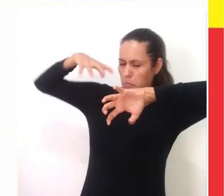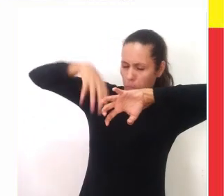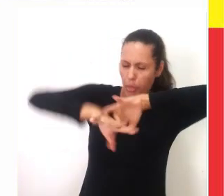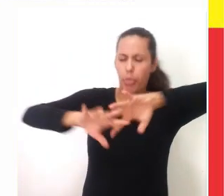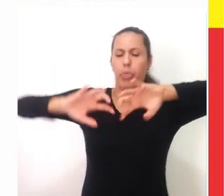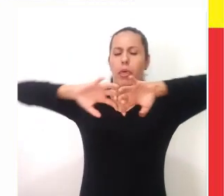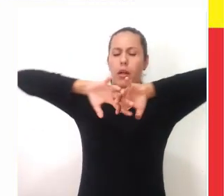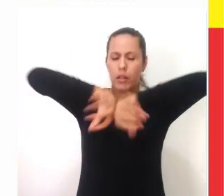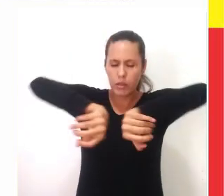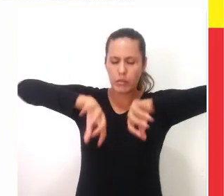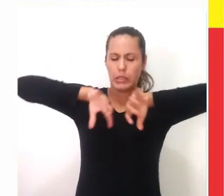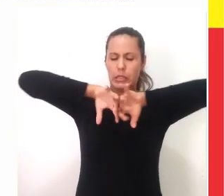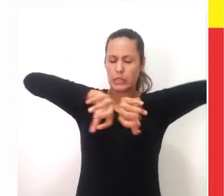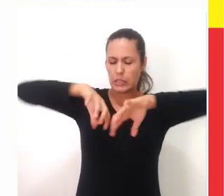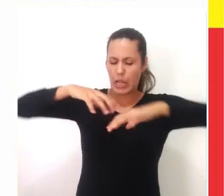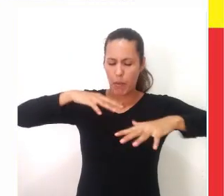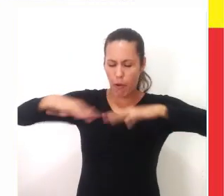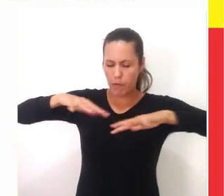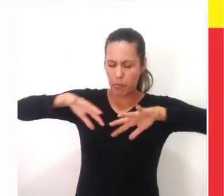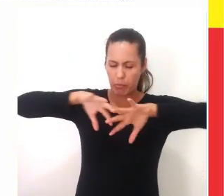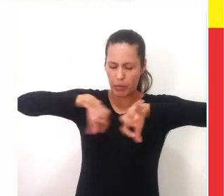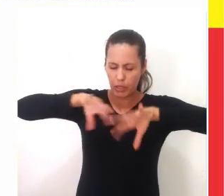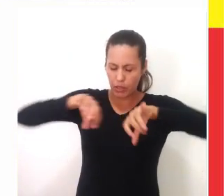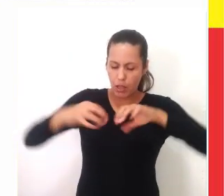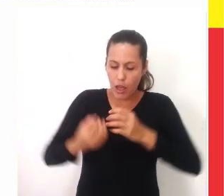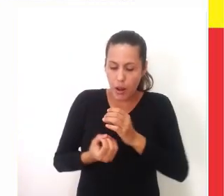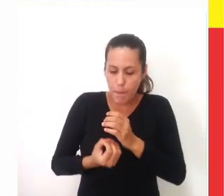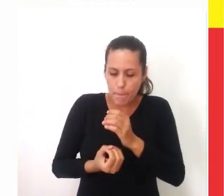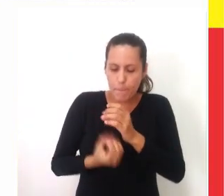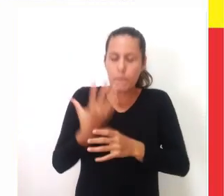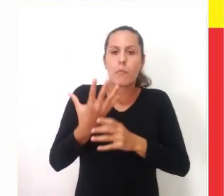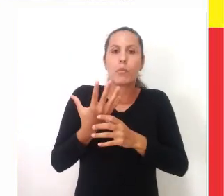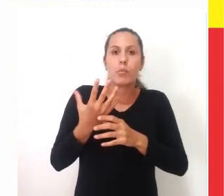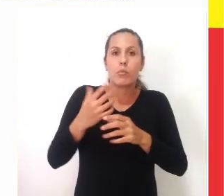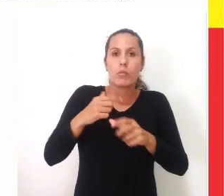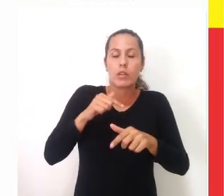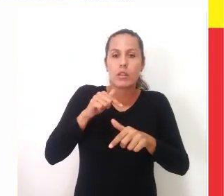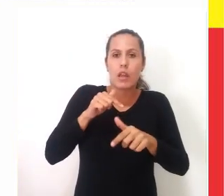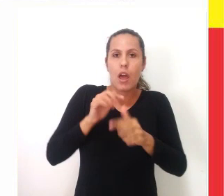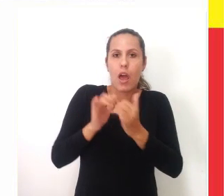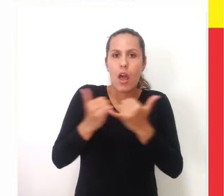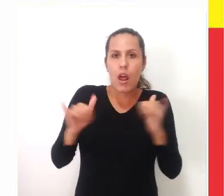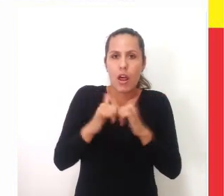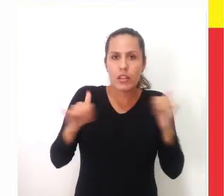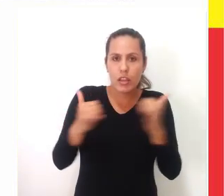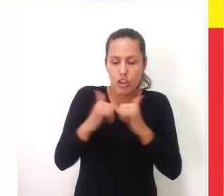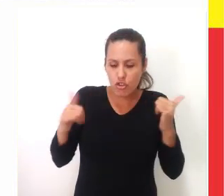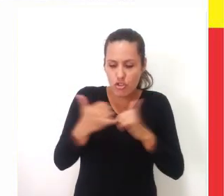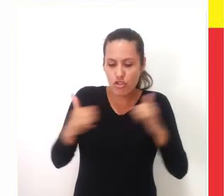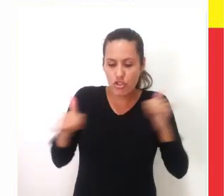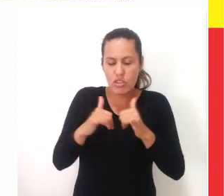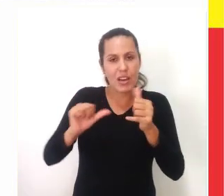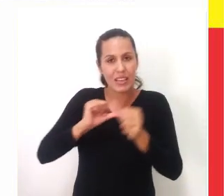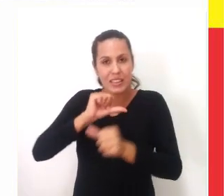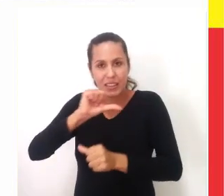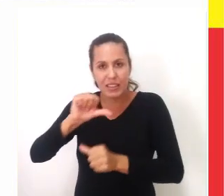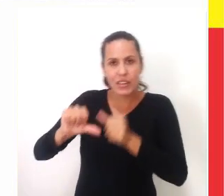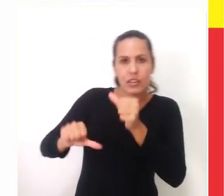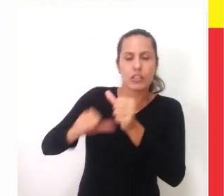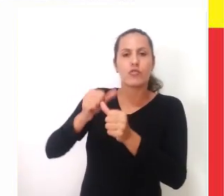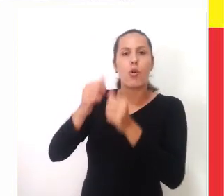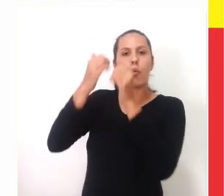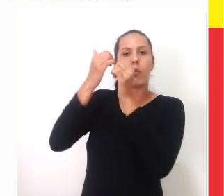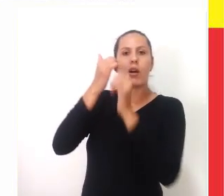movimenta e vai gerar energia. Essa energia é convertida em energia elétrica. Olha a